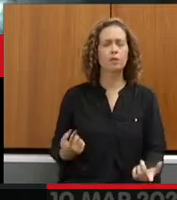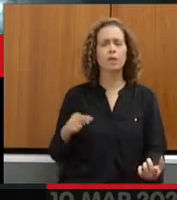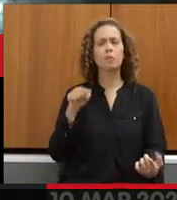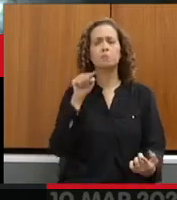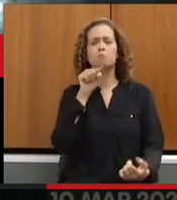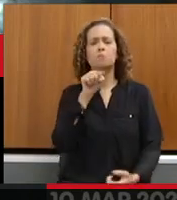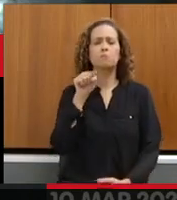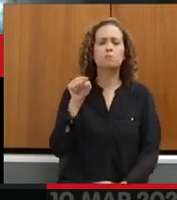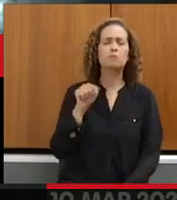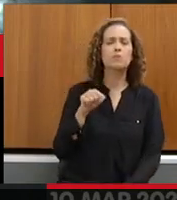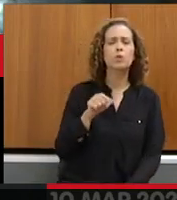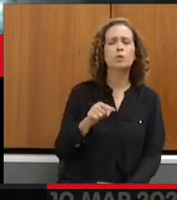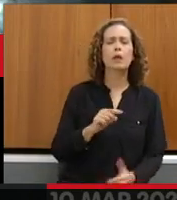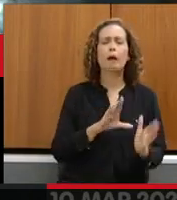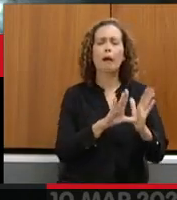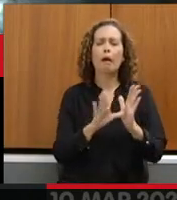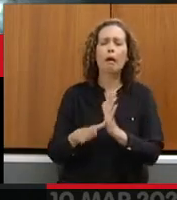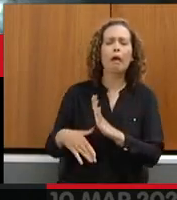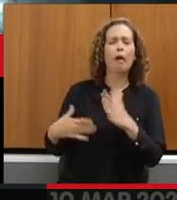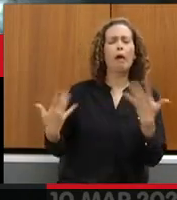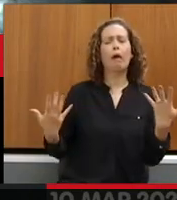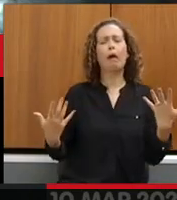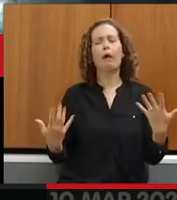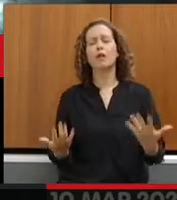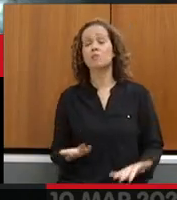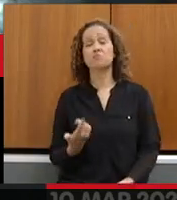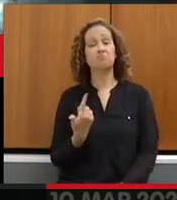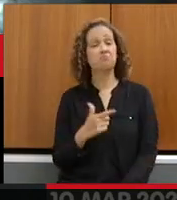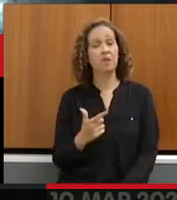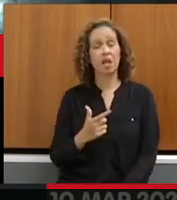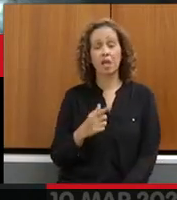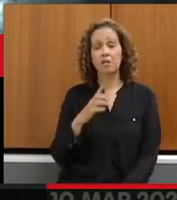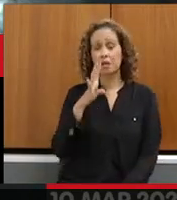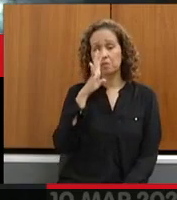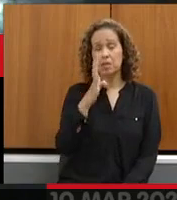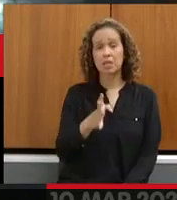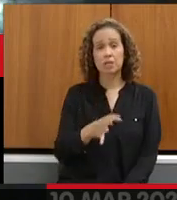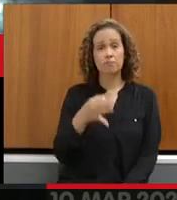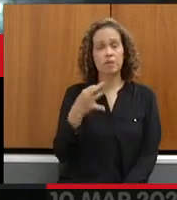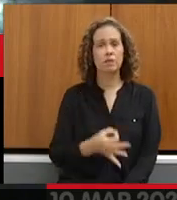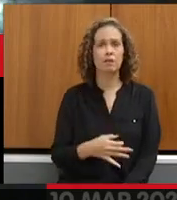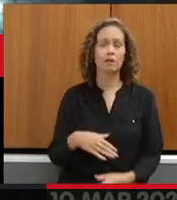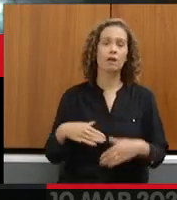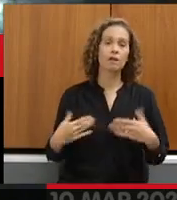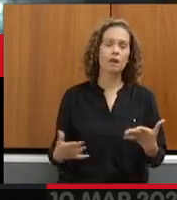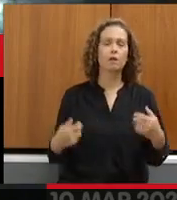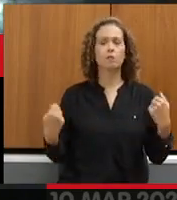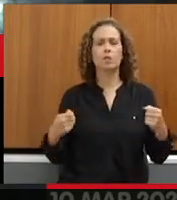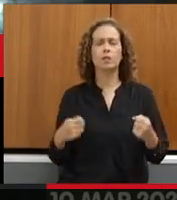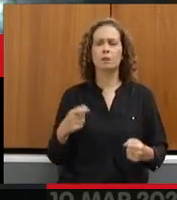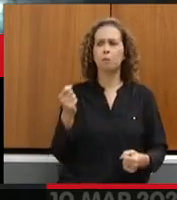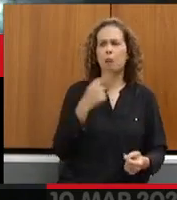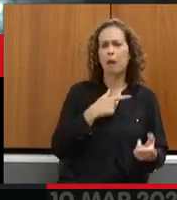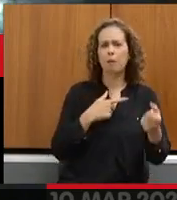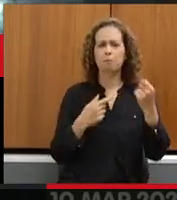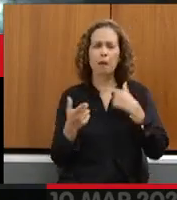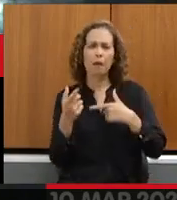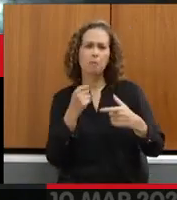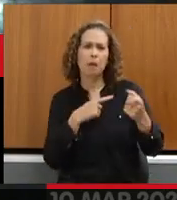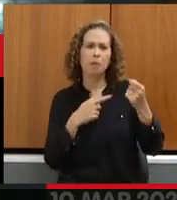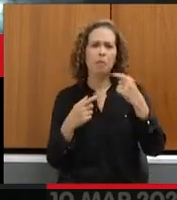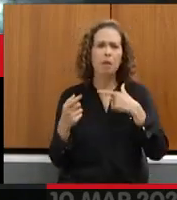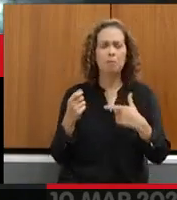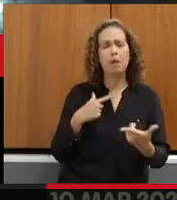escândalo de corrupção não tem uma acusação concreta para fazer então é preciso de ataques ofensas algumas até em